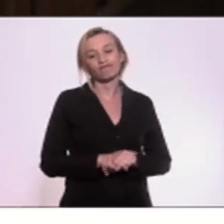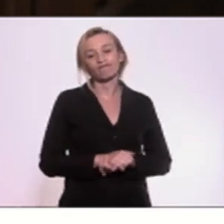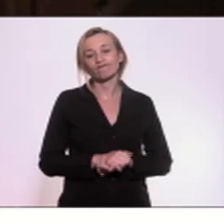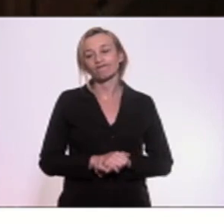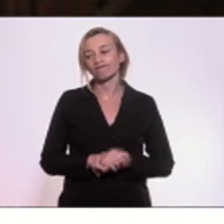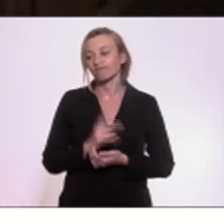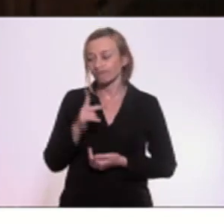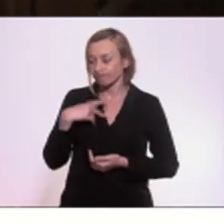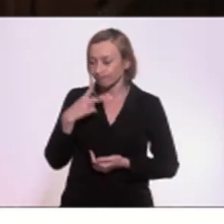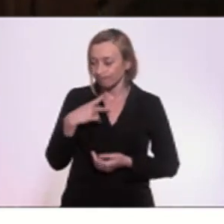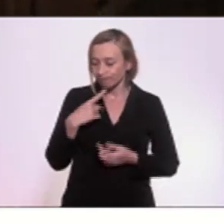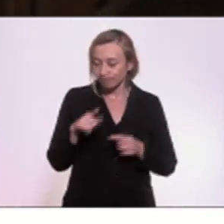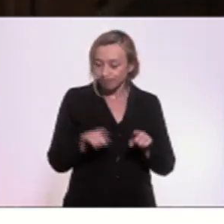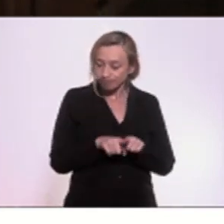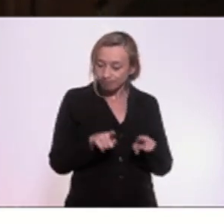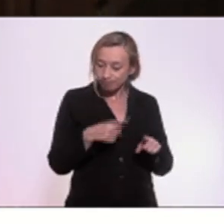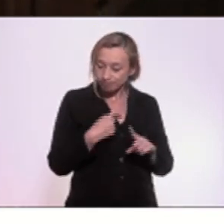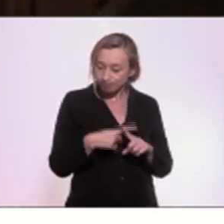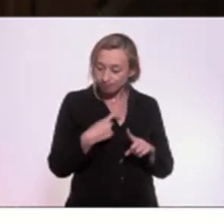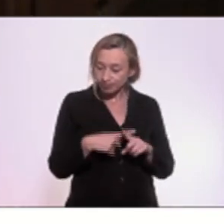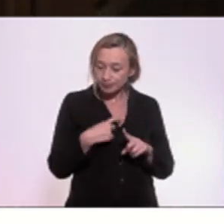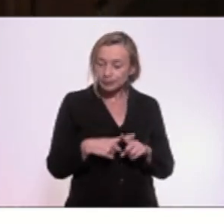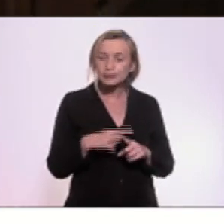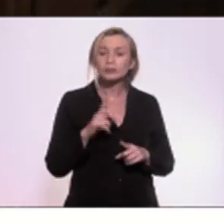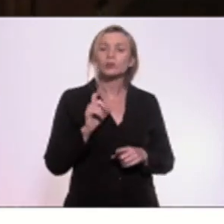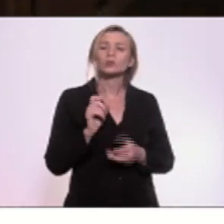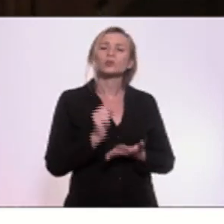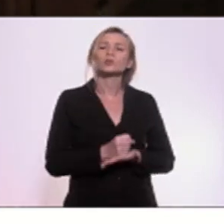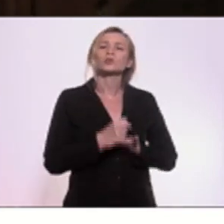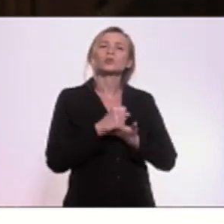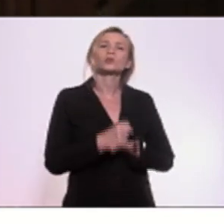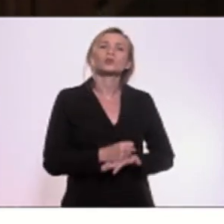essa introdução porque o que sustenta